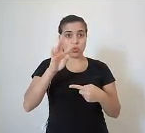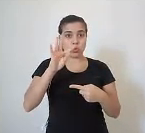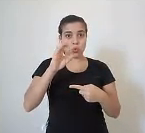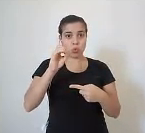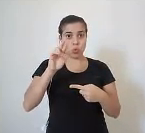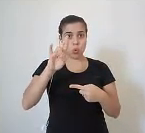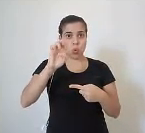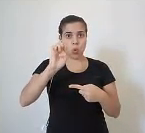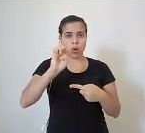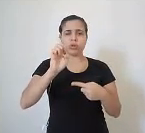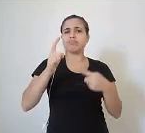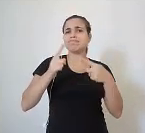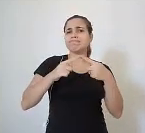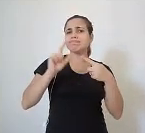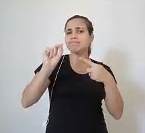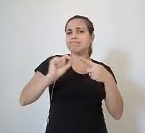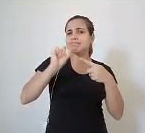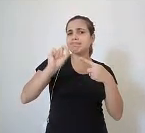os decompositores.